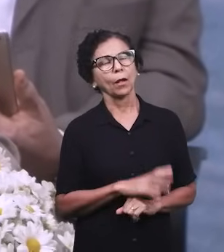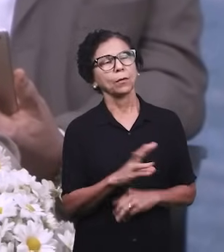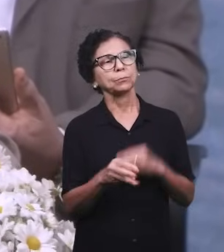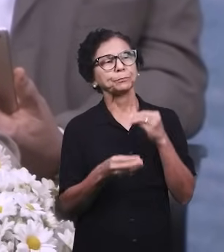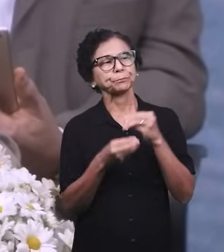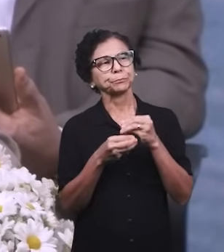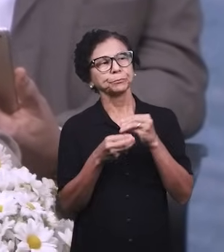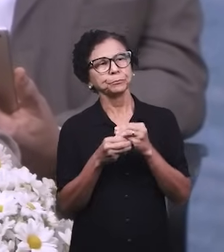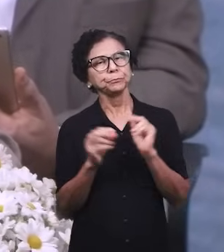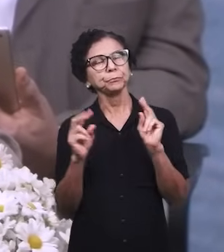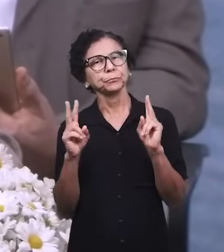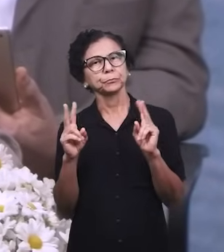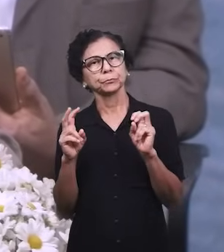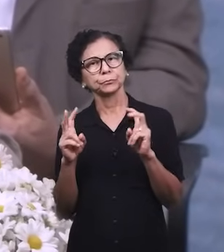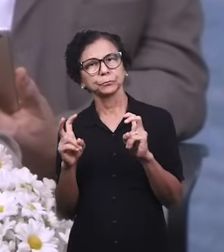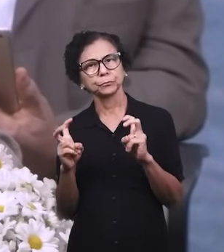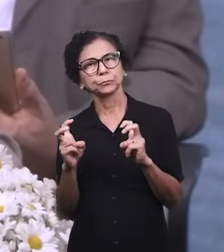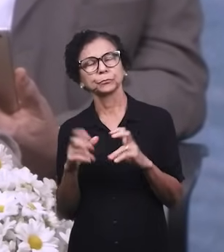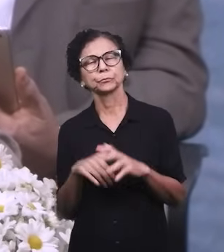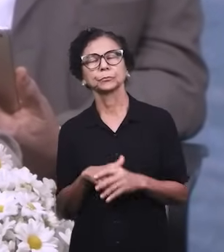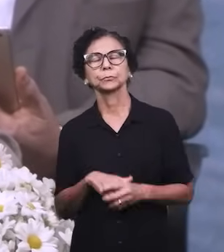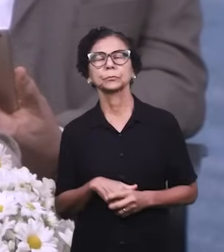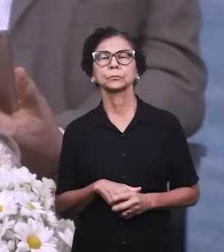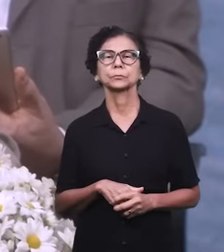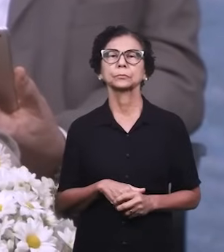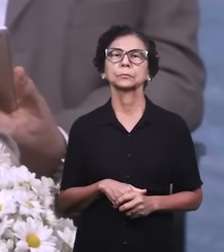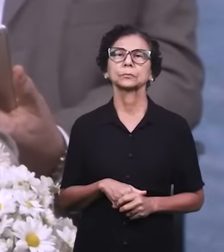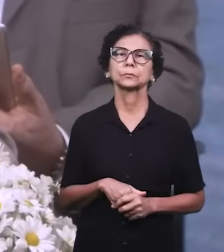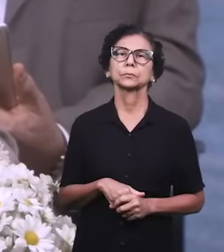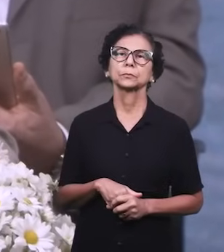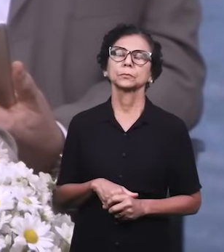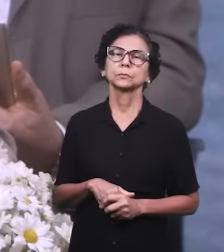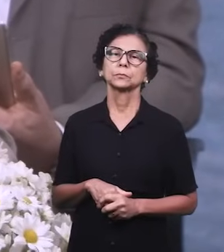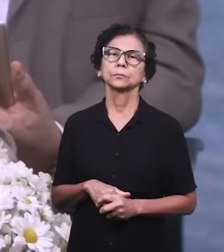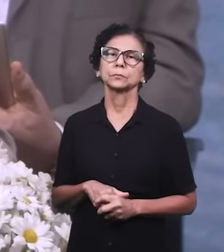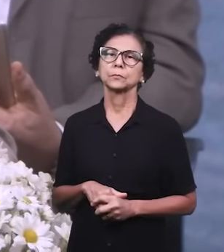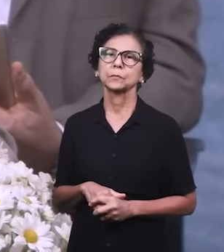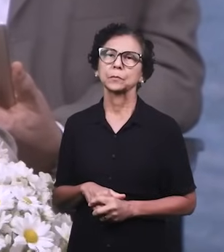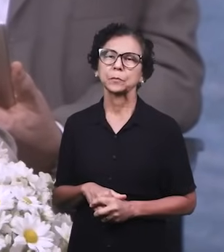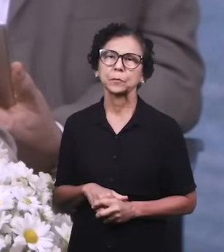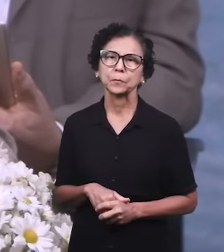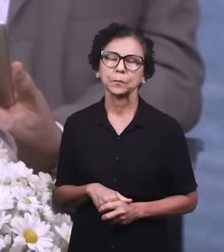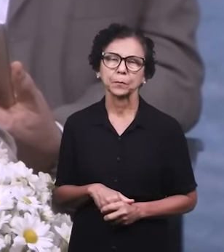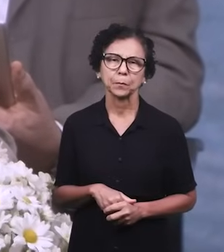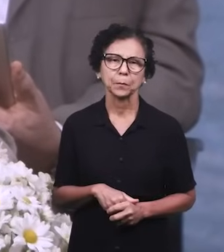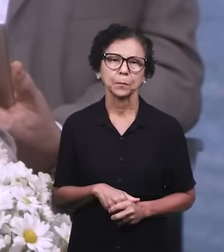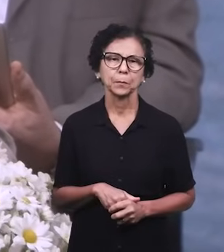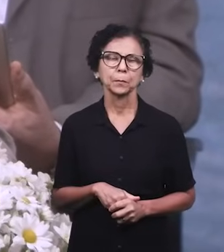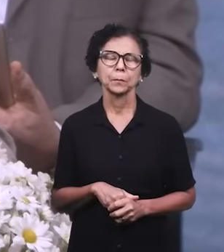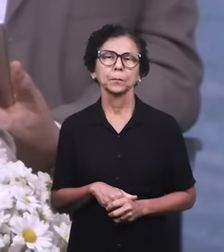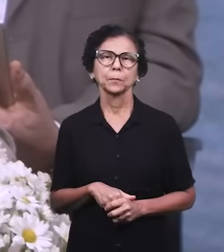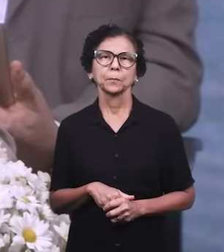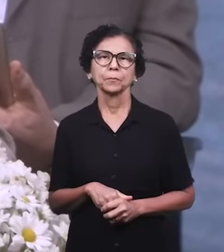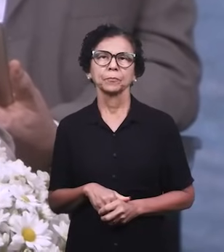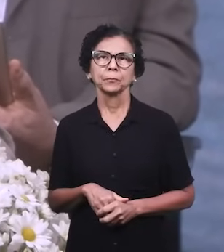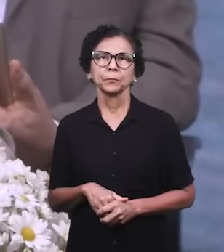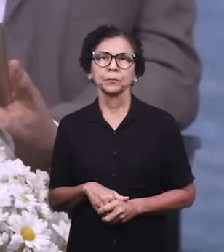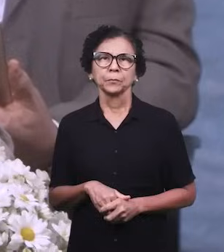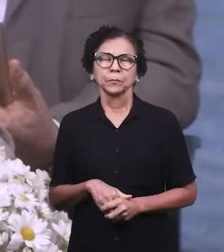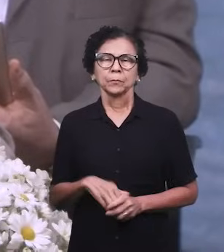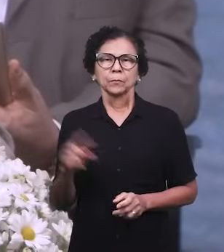tem sido recorrente nesse tempo que nós estamos vivendo, na obra, que é a compreensão de que nós vivemos